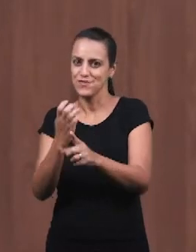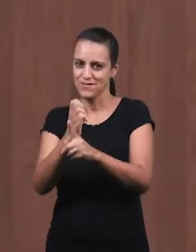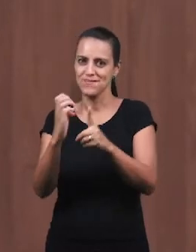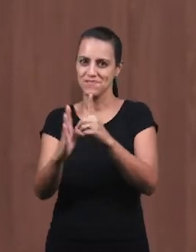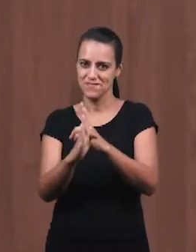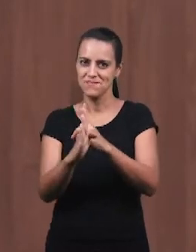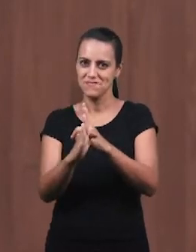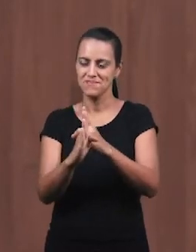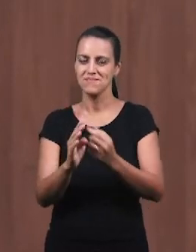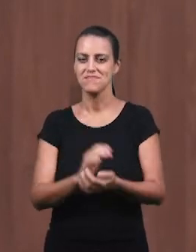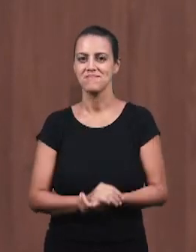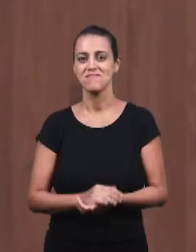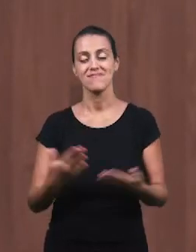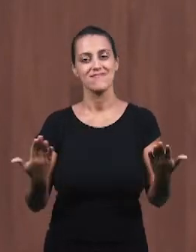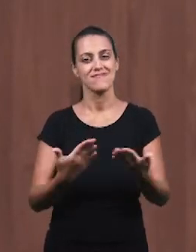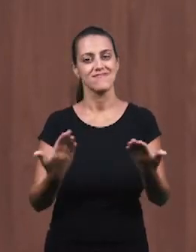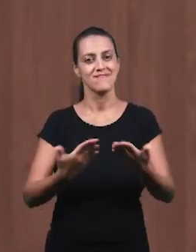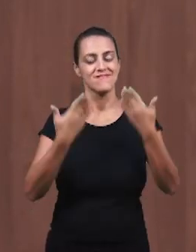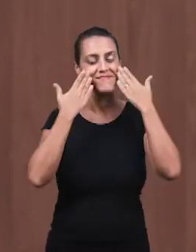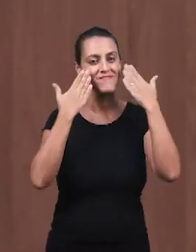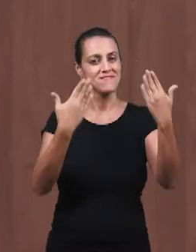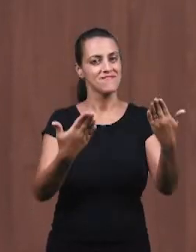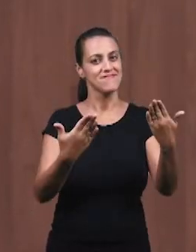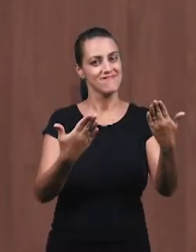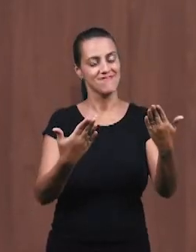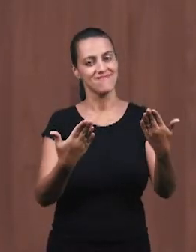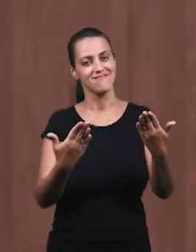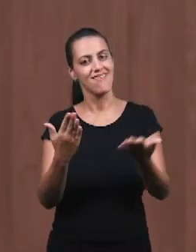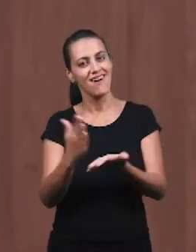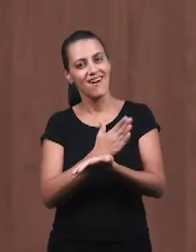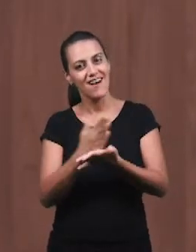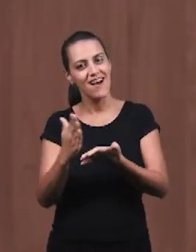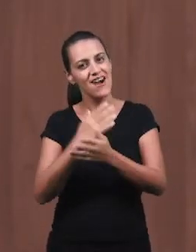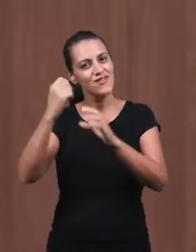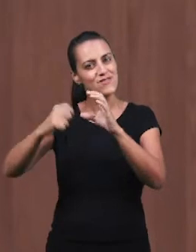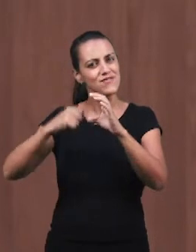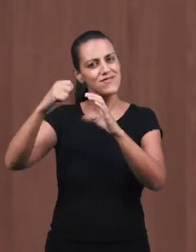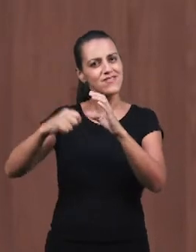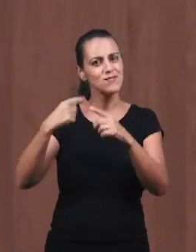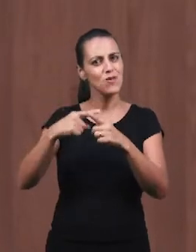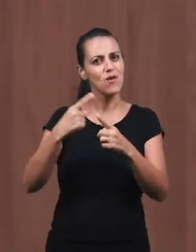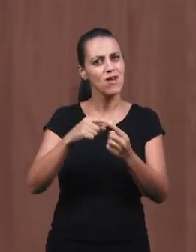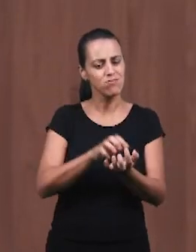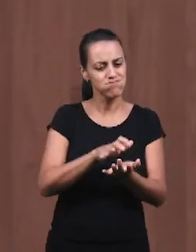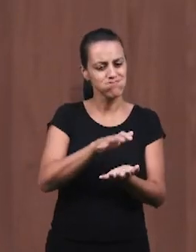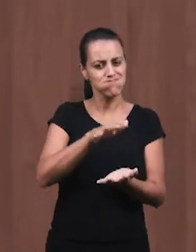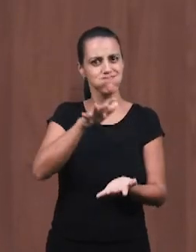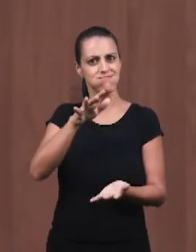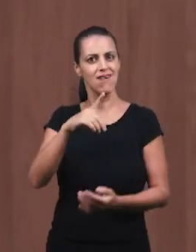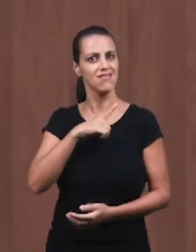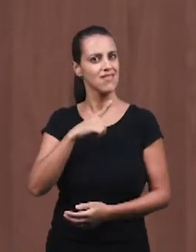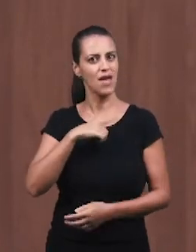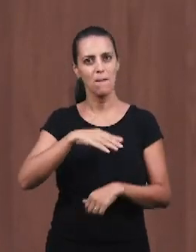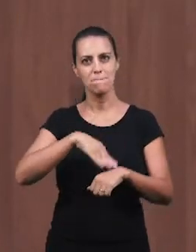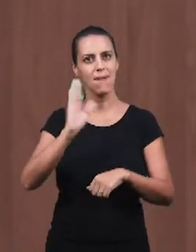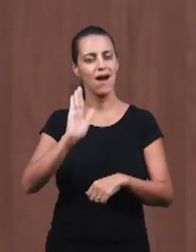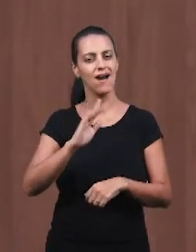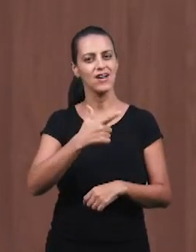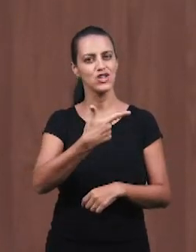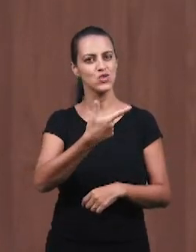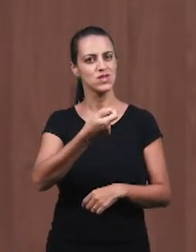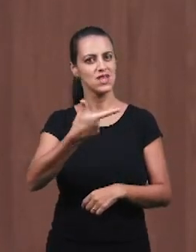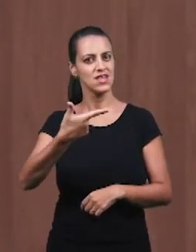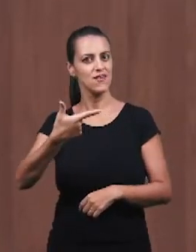Dominical. E nós, então, estamos aqui para apresentar já alguns vídeos, uma vez que, devido ao número muito grande, desta vez nós tivemos mais